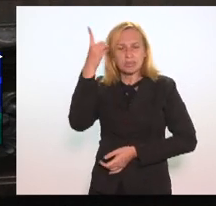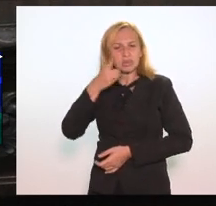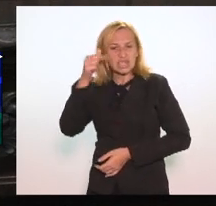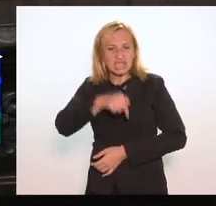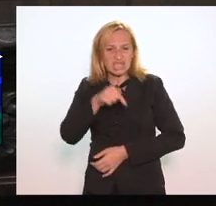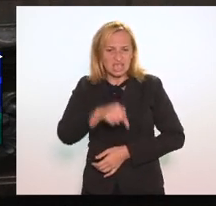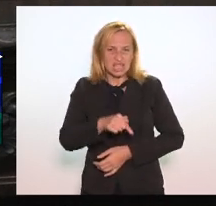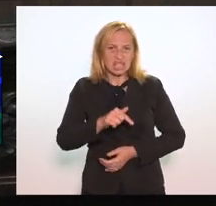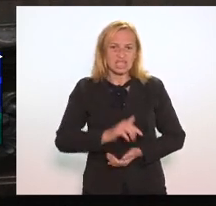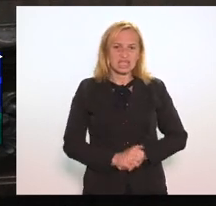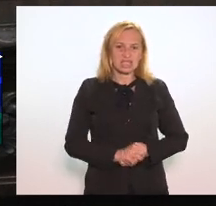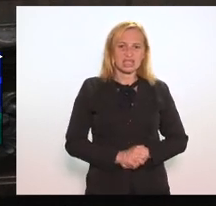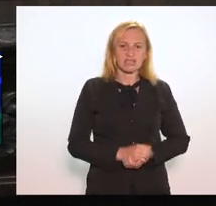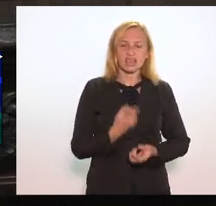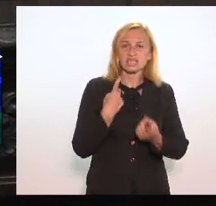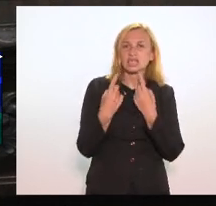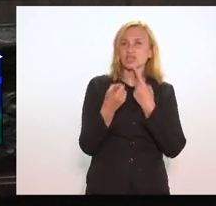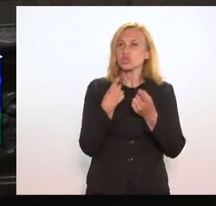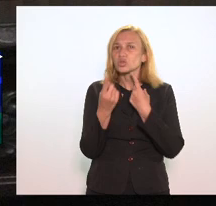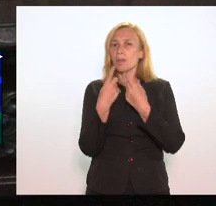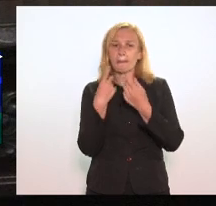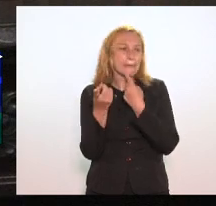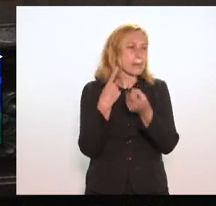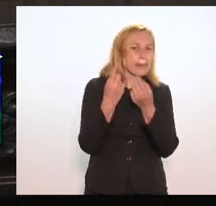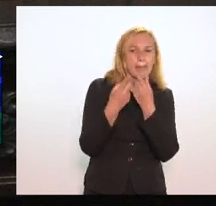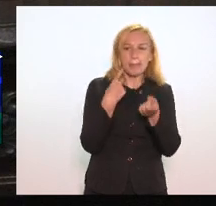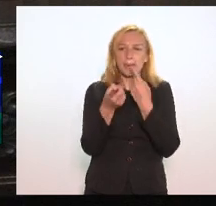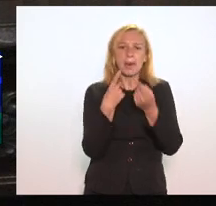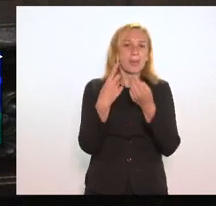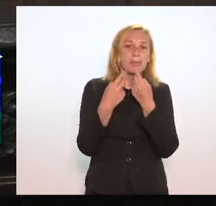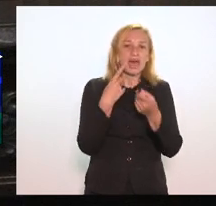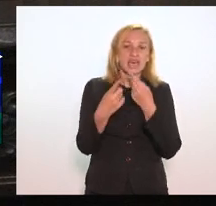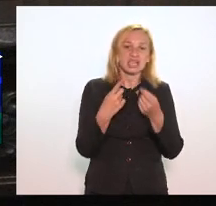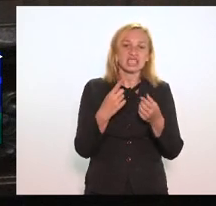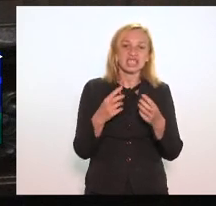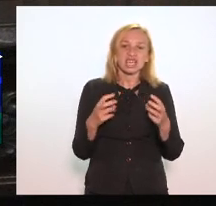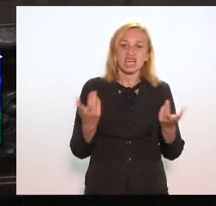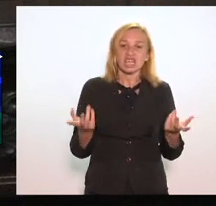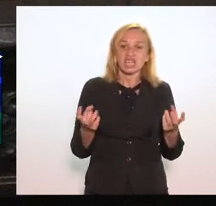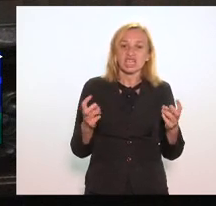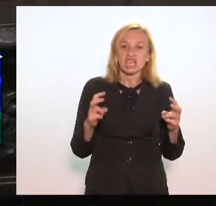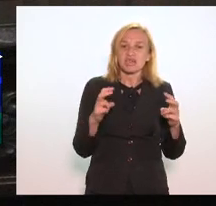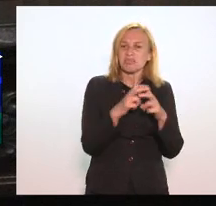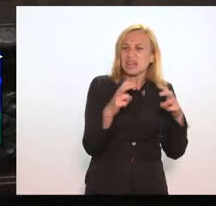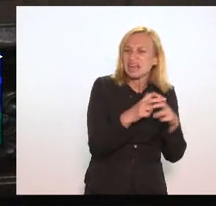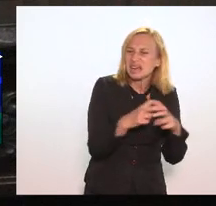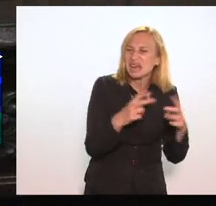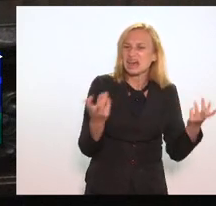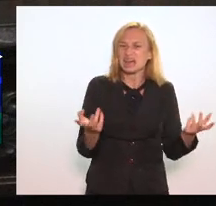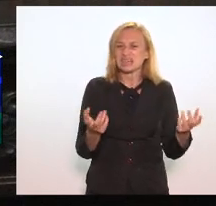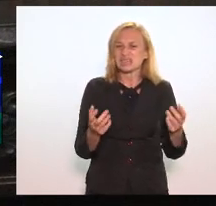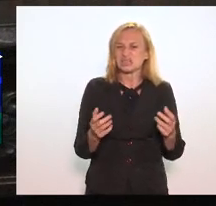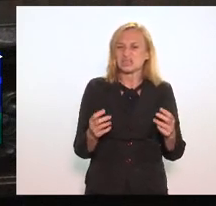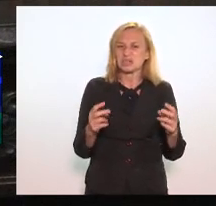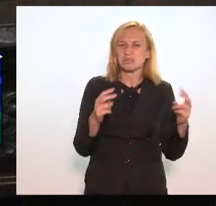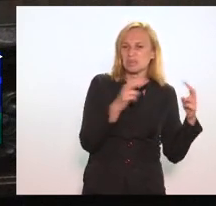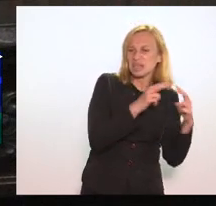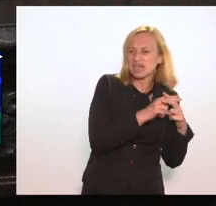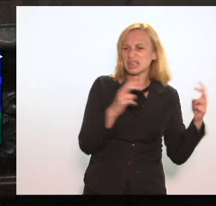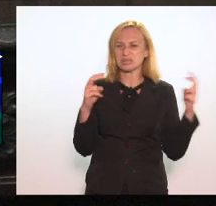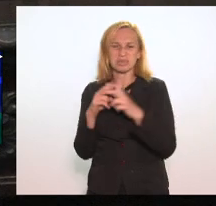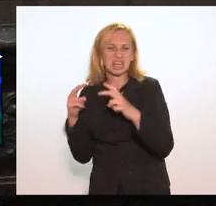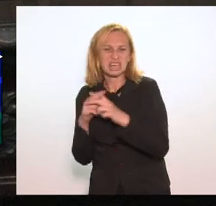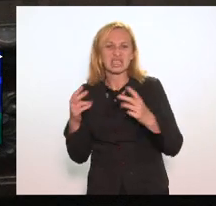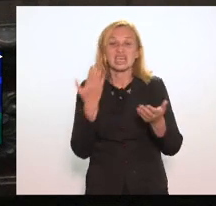ficar nesse nessa ideia é de ficar realmente esticando olha Guarda um para cada lado